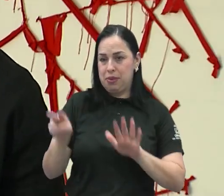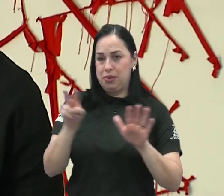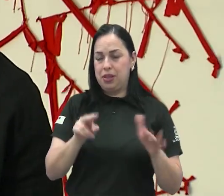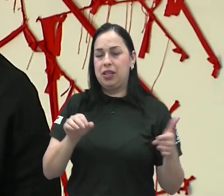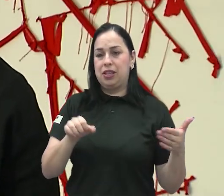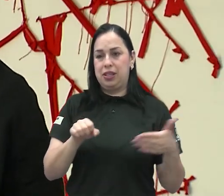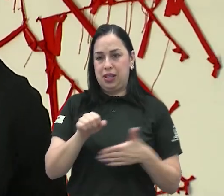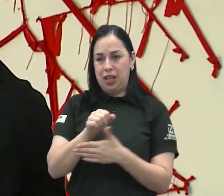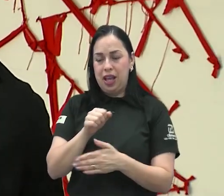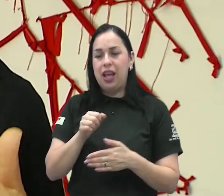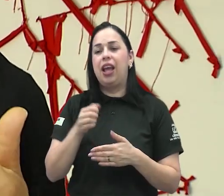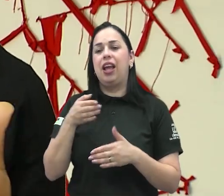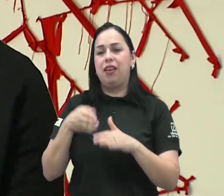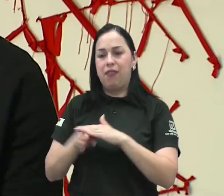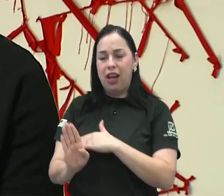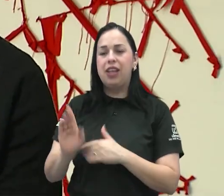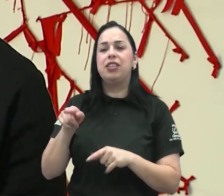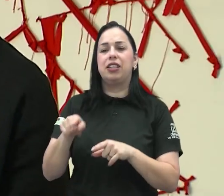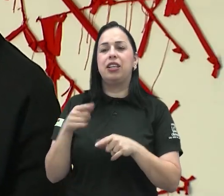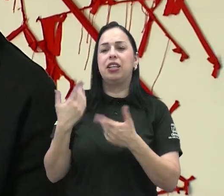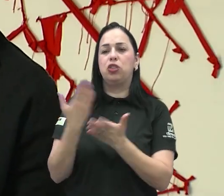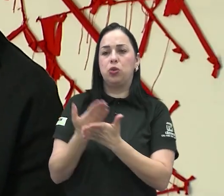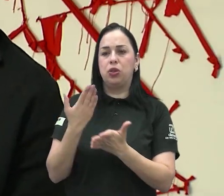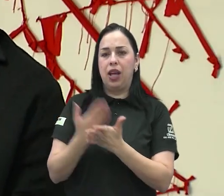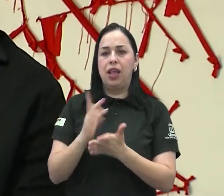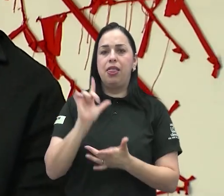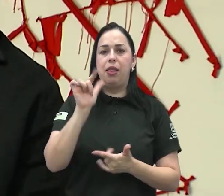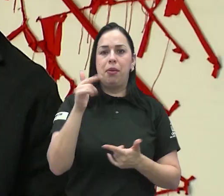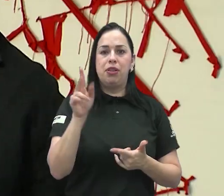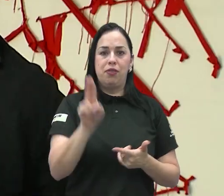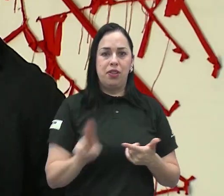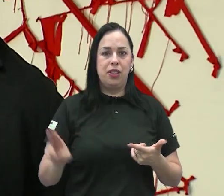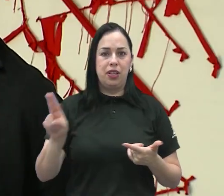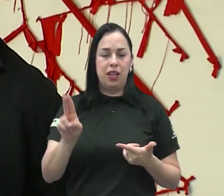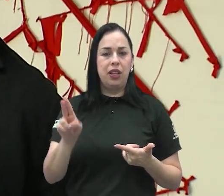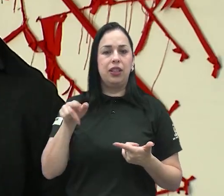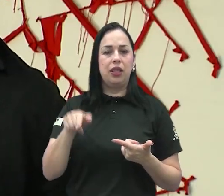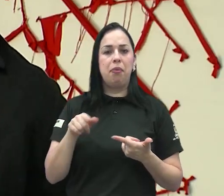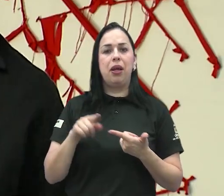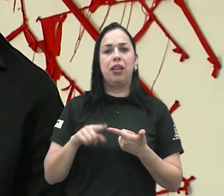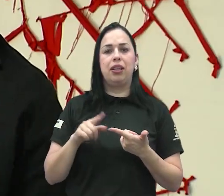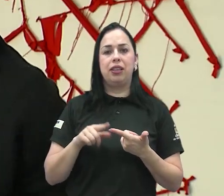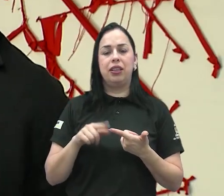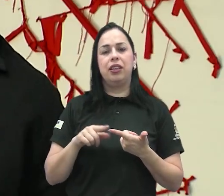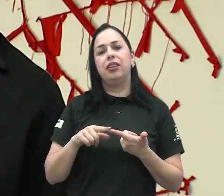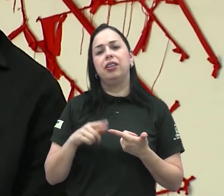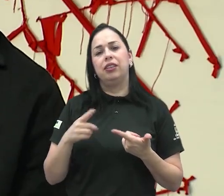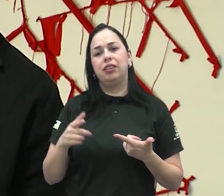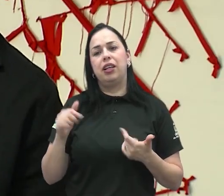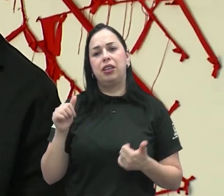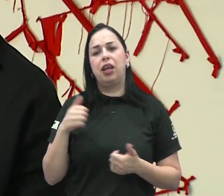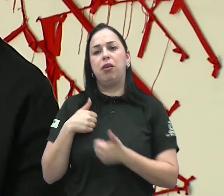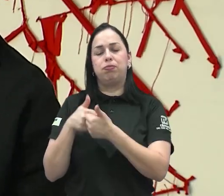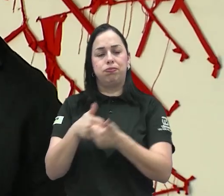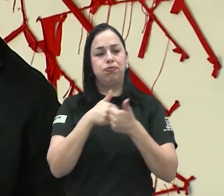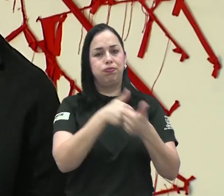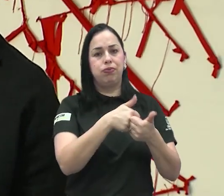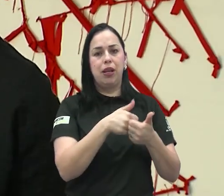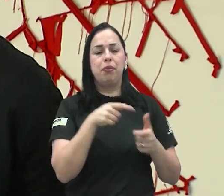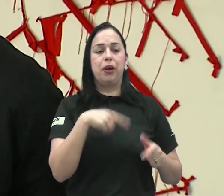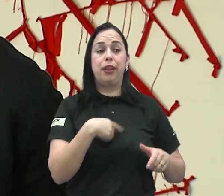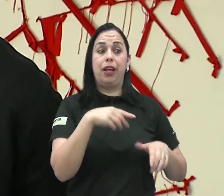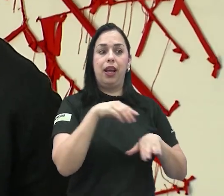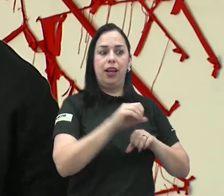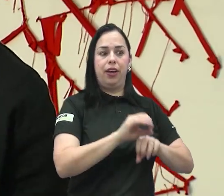semana na escola, ele ganha uma bolsa de R$700 e depois ele vem para a universidade, onde ele também tem todo o acompanhamento. Esse é um